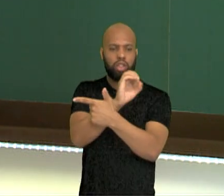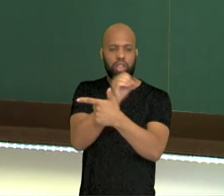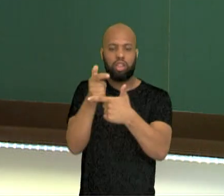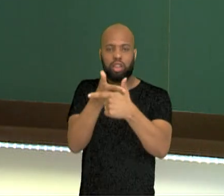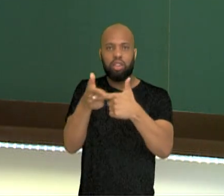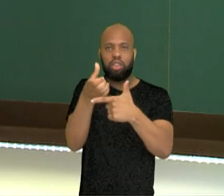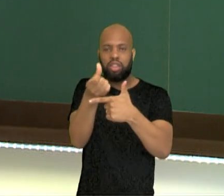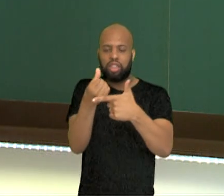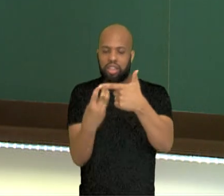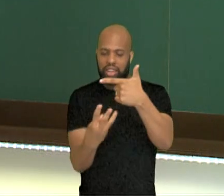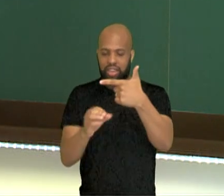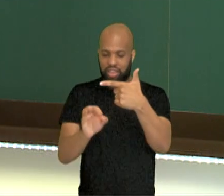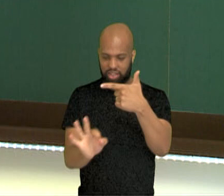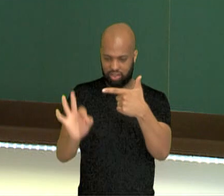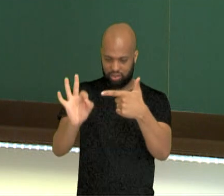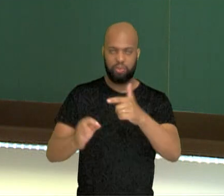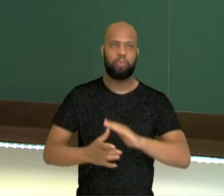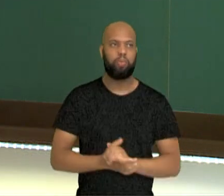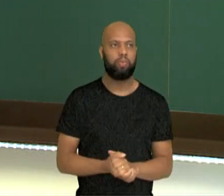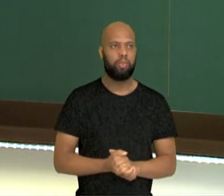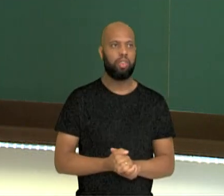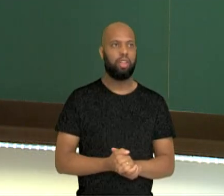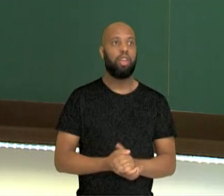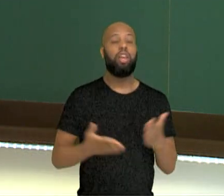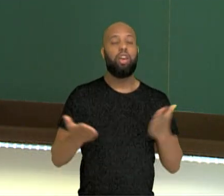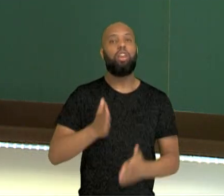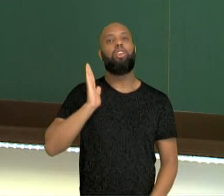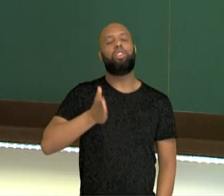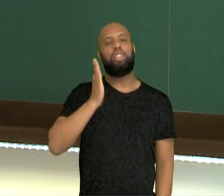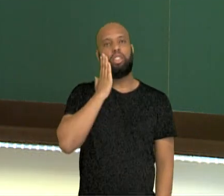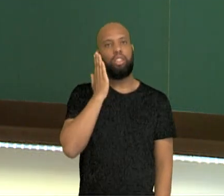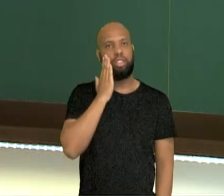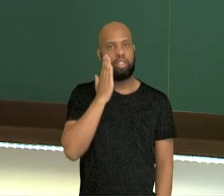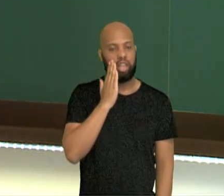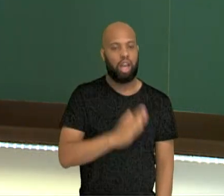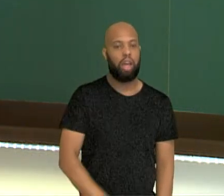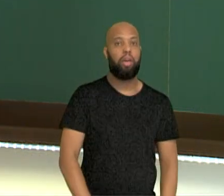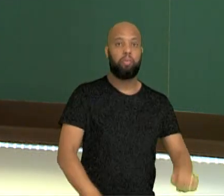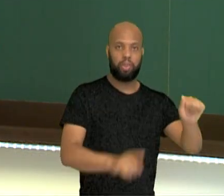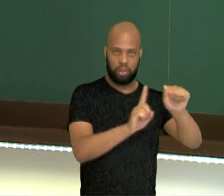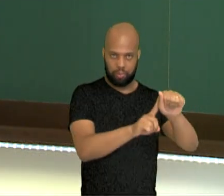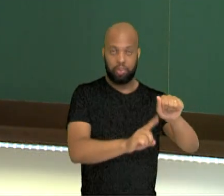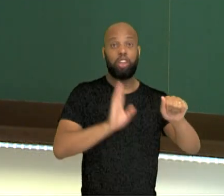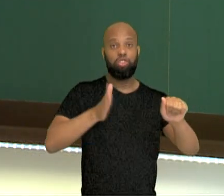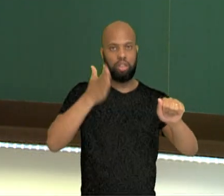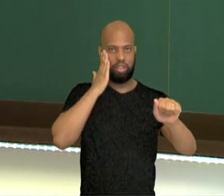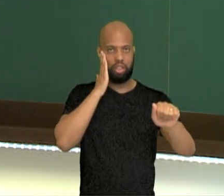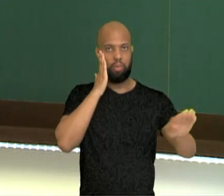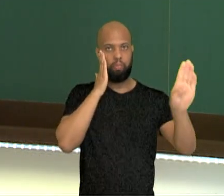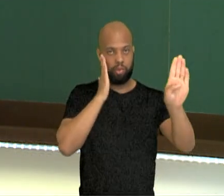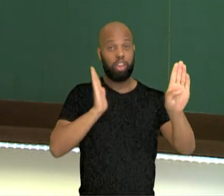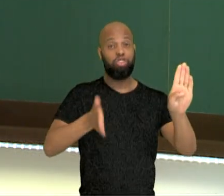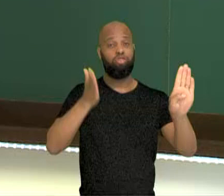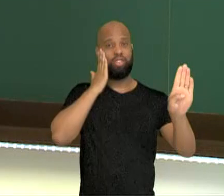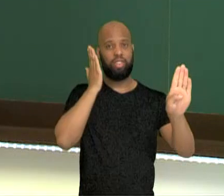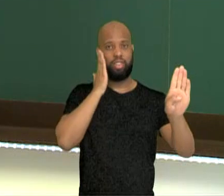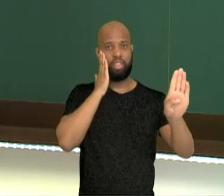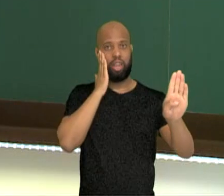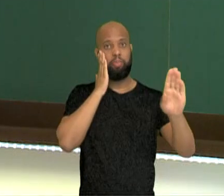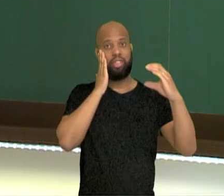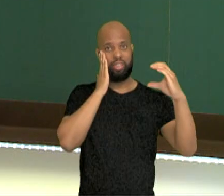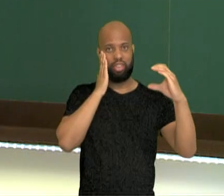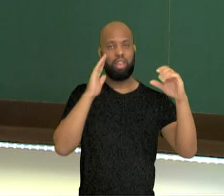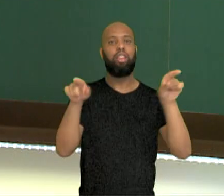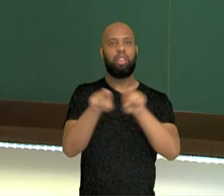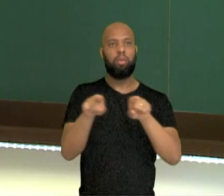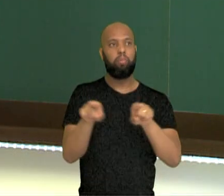30 graus. Então, eu já descobri o parâmetro A, já descobri o parâmetro B, já